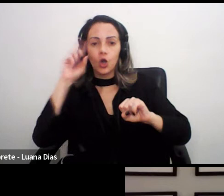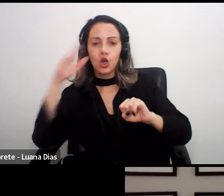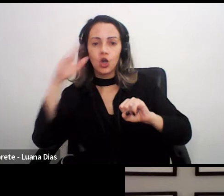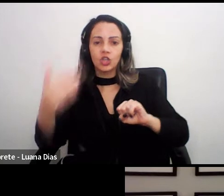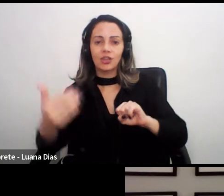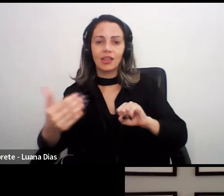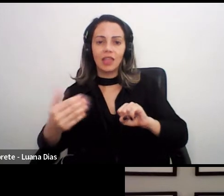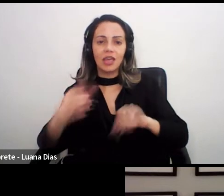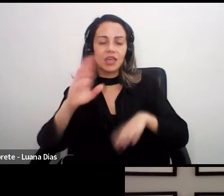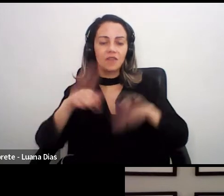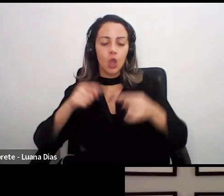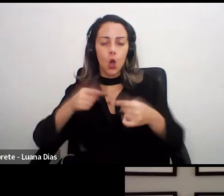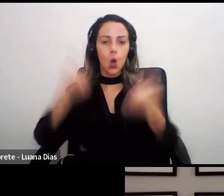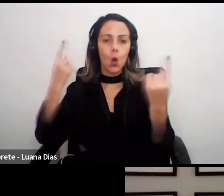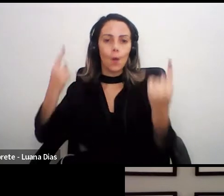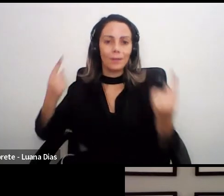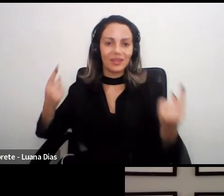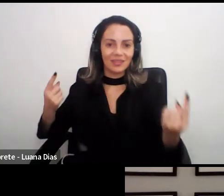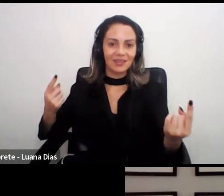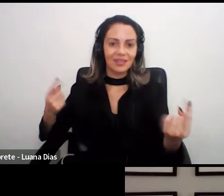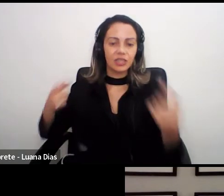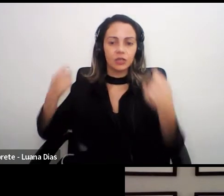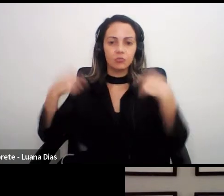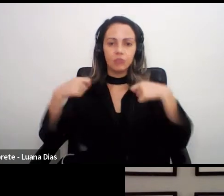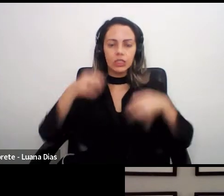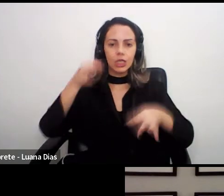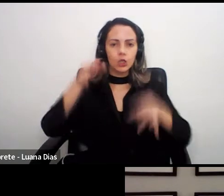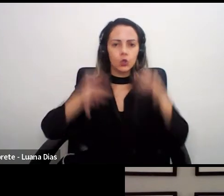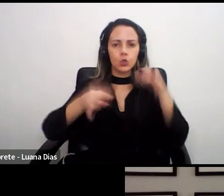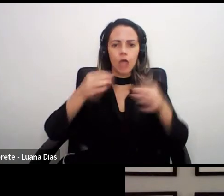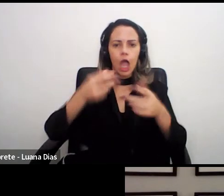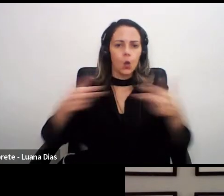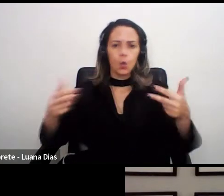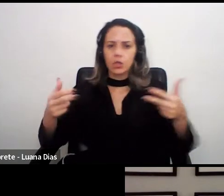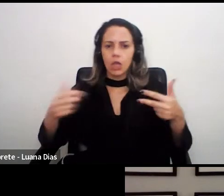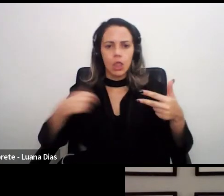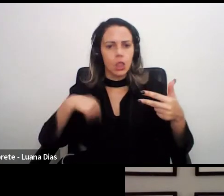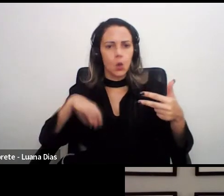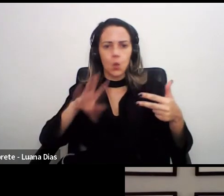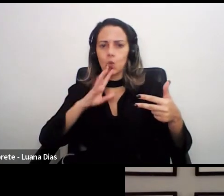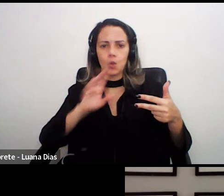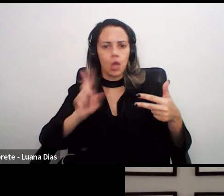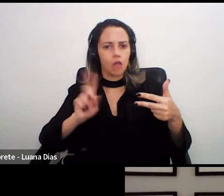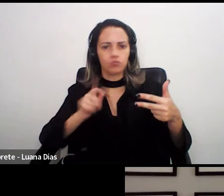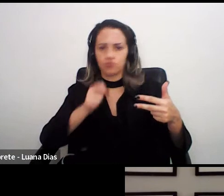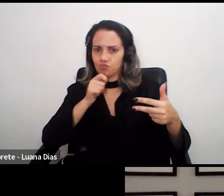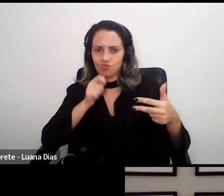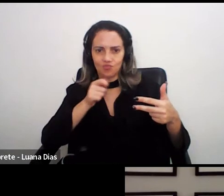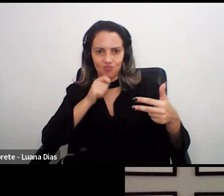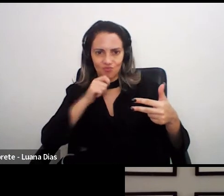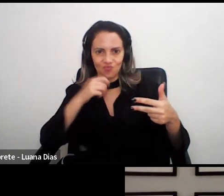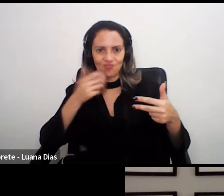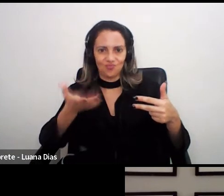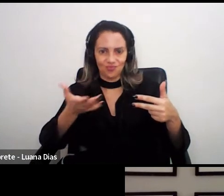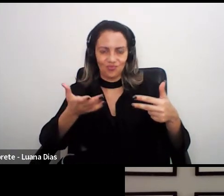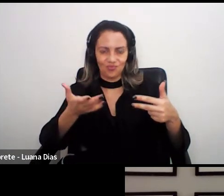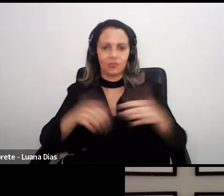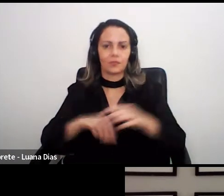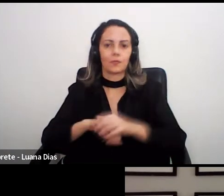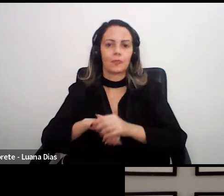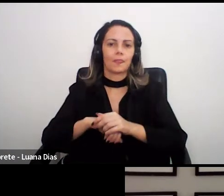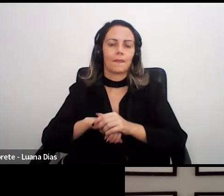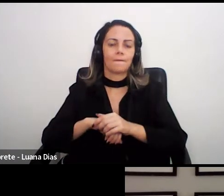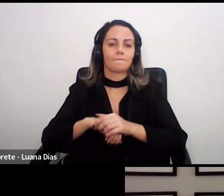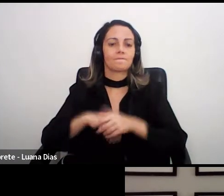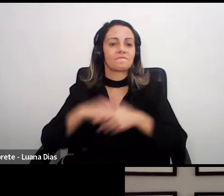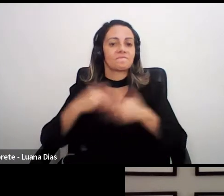jurisdição, onde ele vai julgar questões em que não, às vezes não são na realidade dele. Claro que ele está... E aí o pragmatismo do magistrado